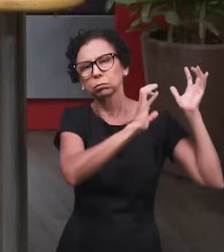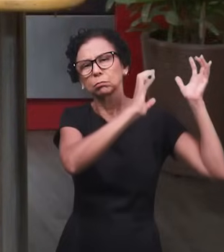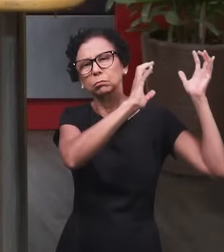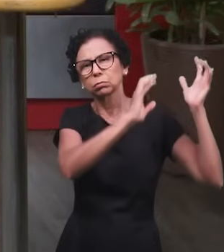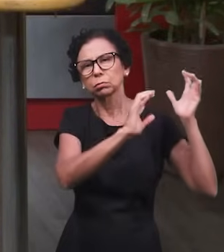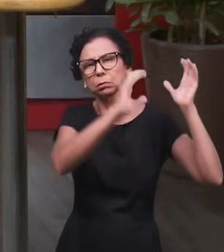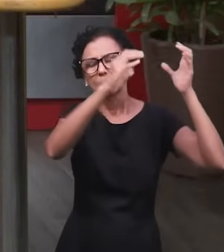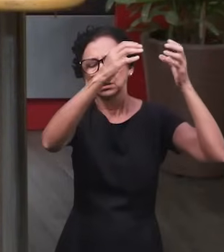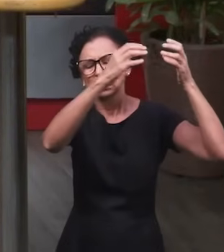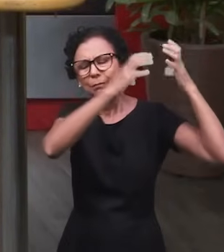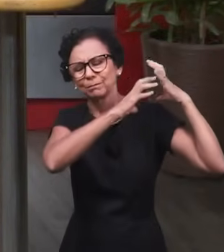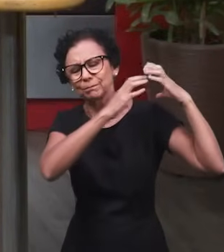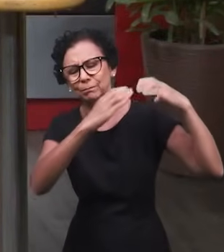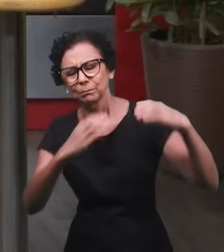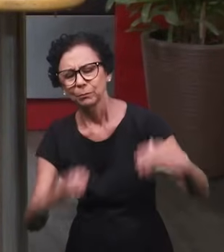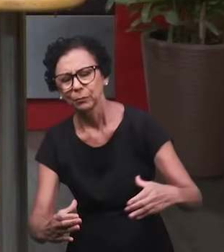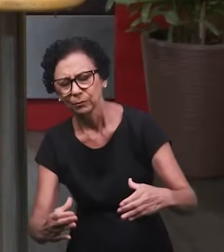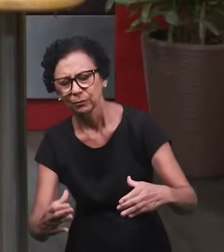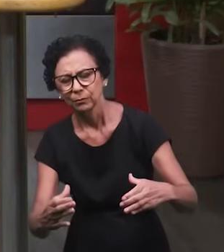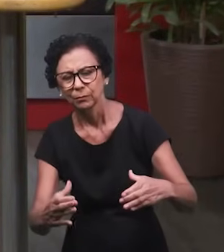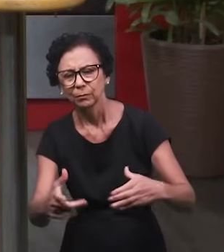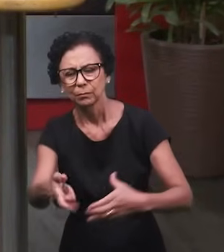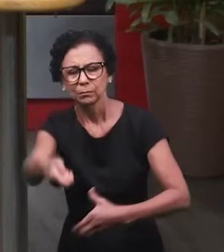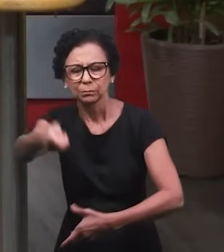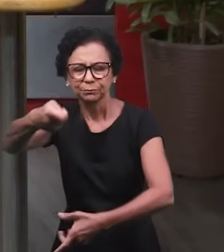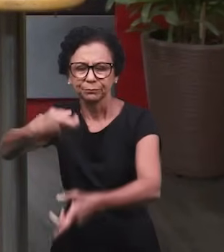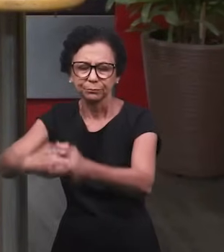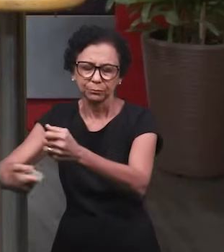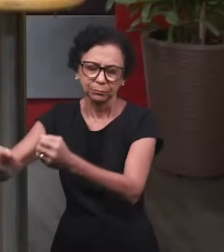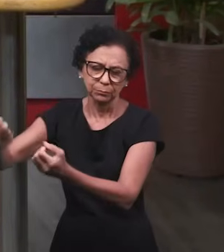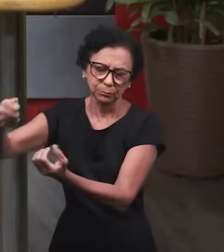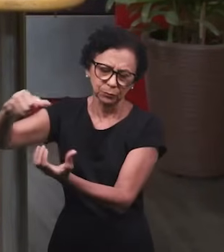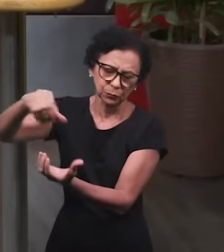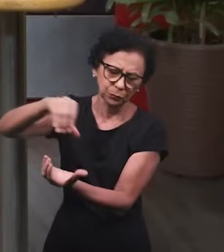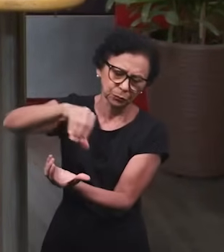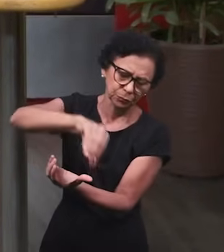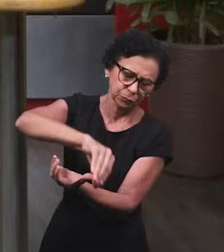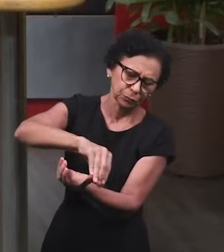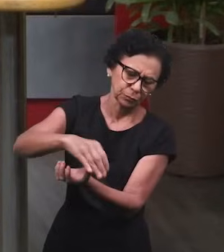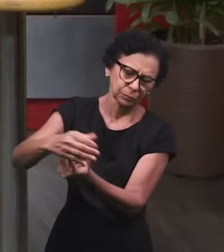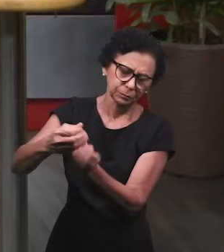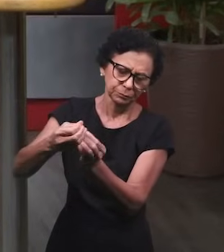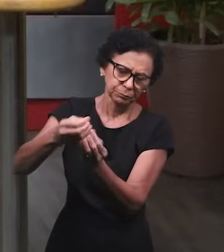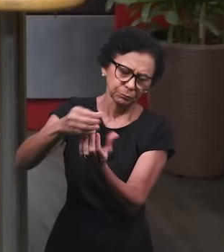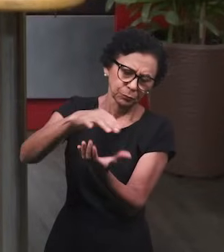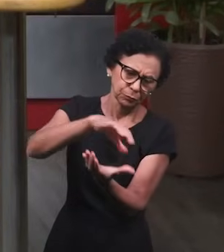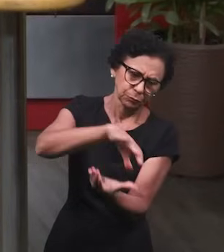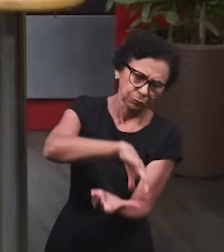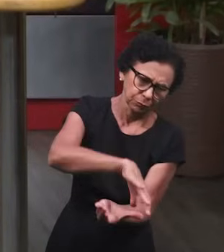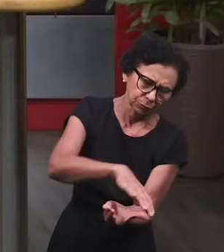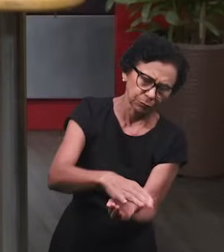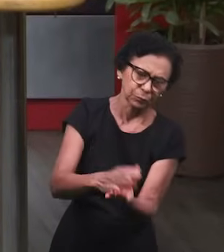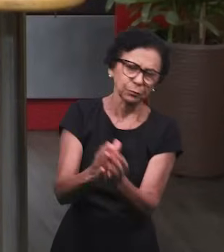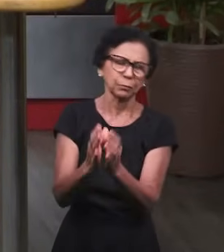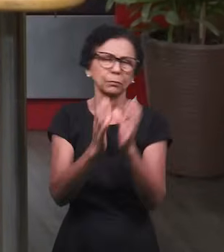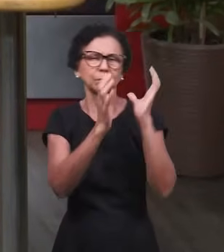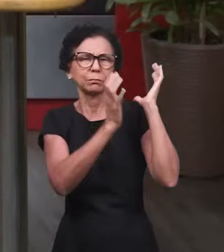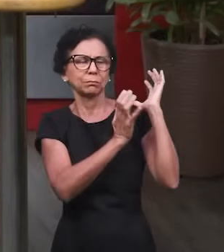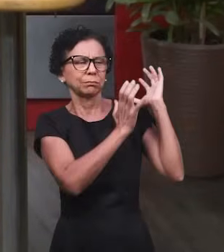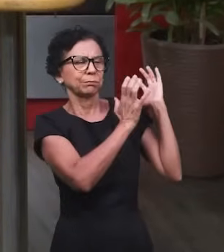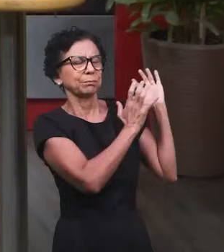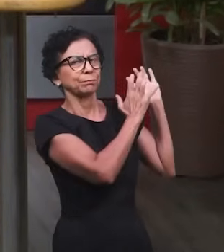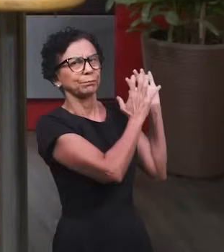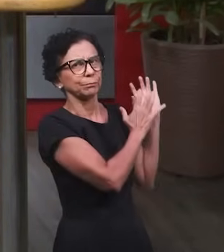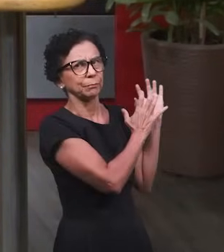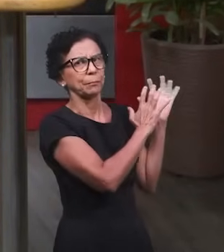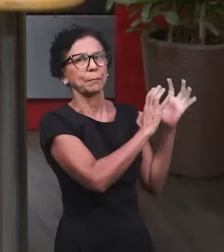as mulheres pegavam água no poço moer a semente é as mulheres tinham que elas tinham que fazer o pão porque não tinha padaria assim como não tinha